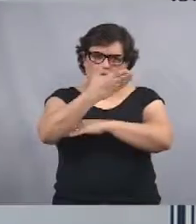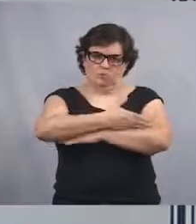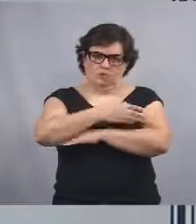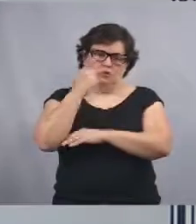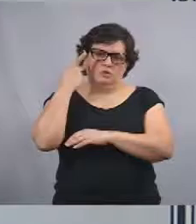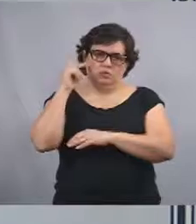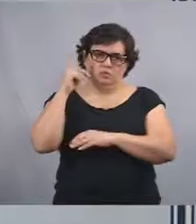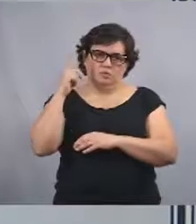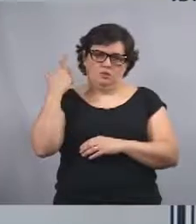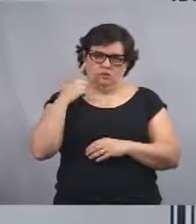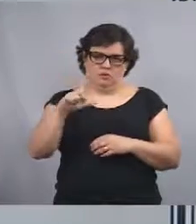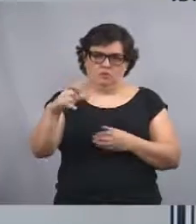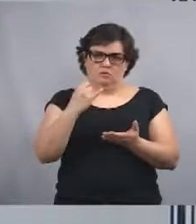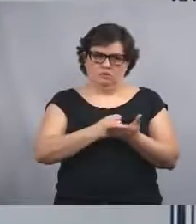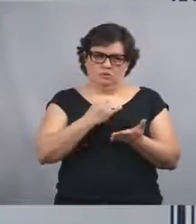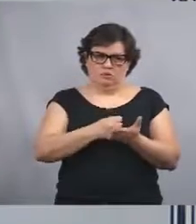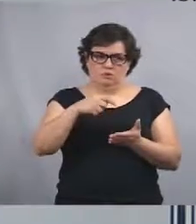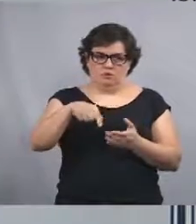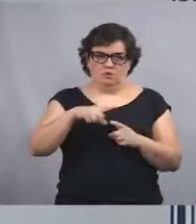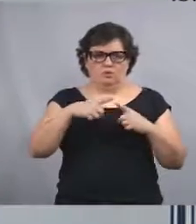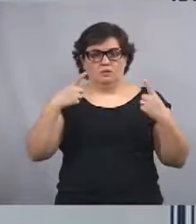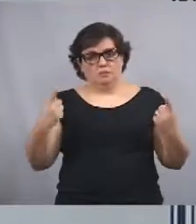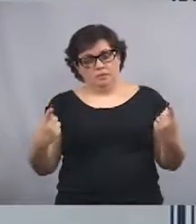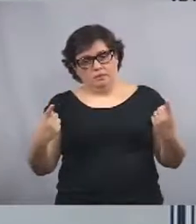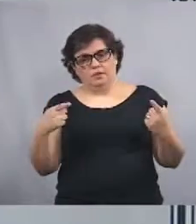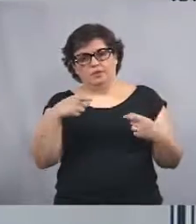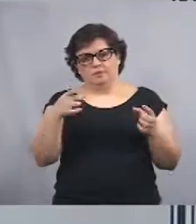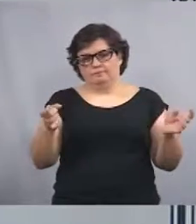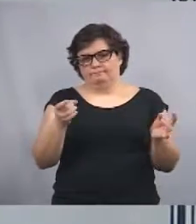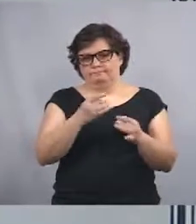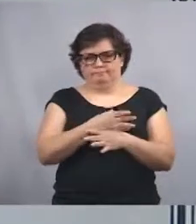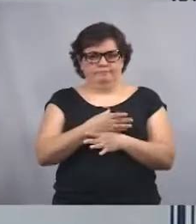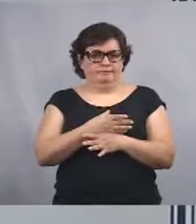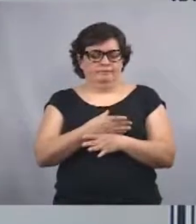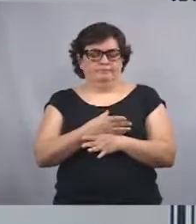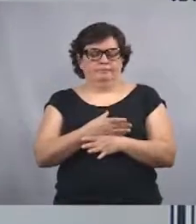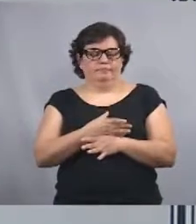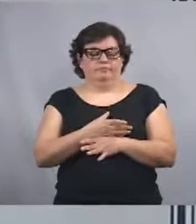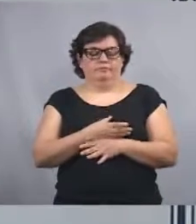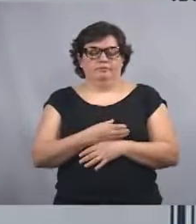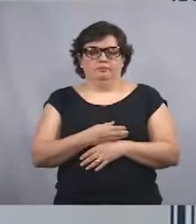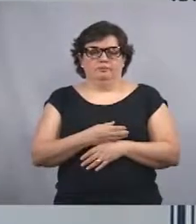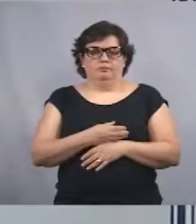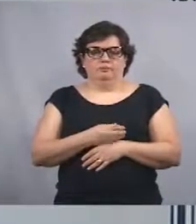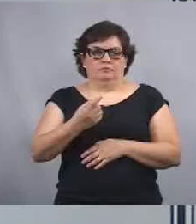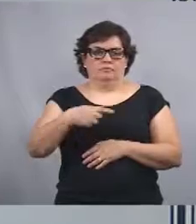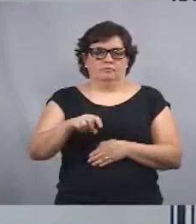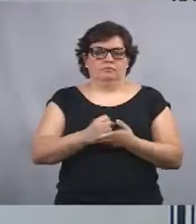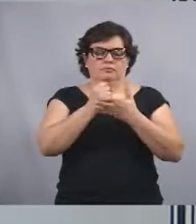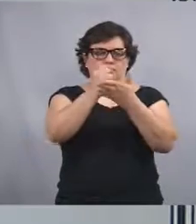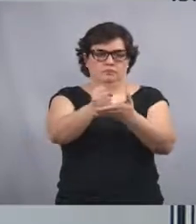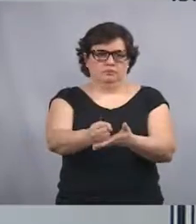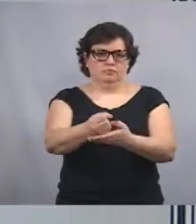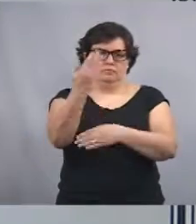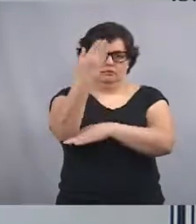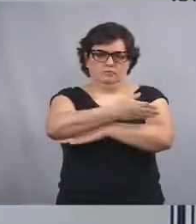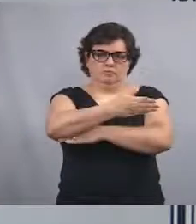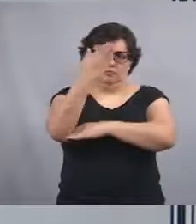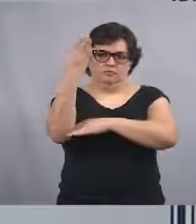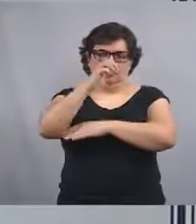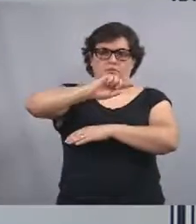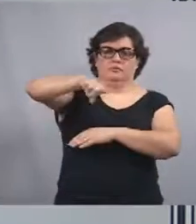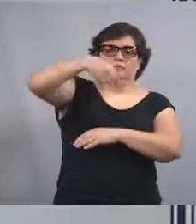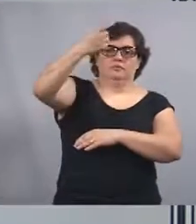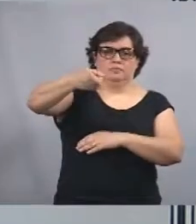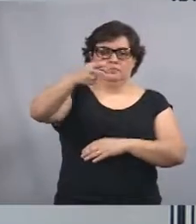aqui. Entretanto, essa solução adotada foi levar o pedágio para depois de